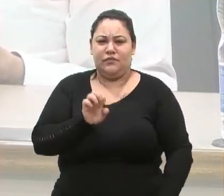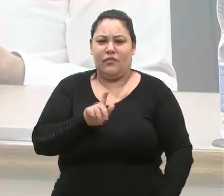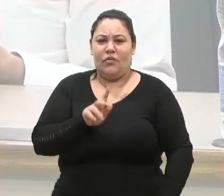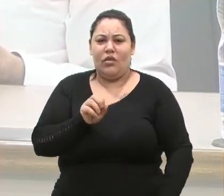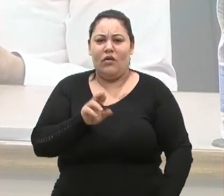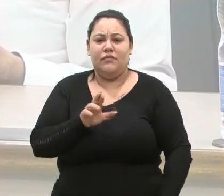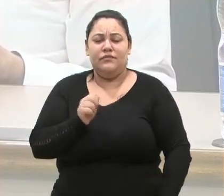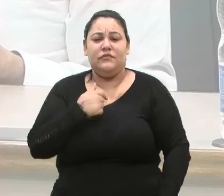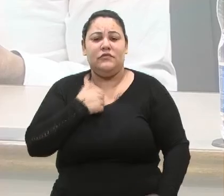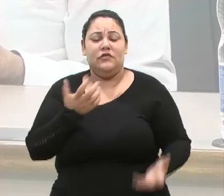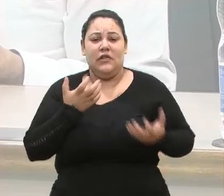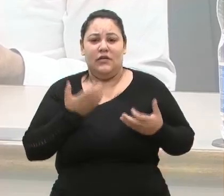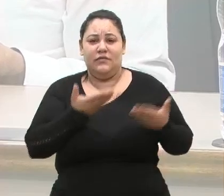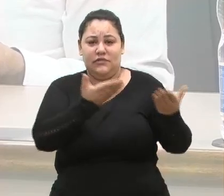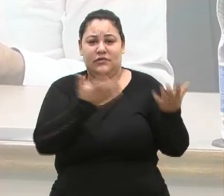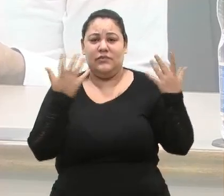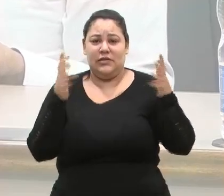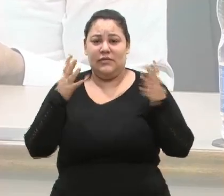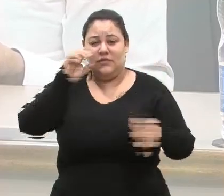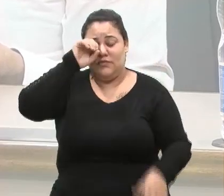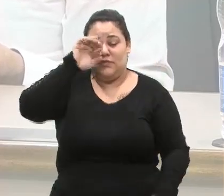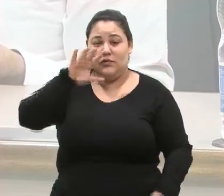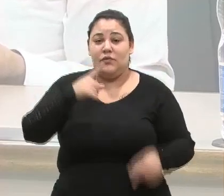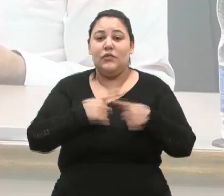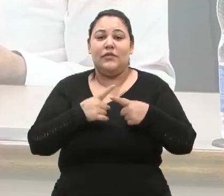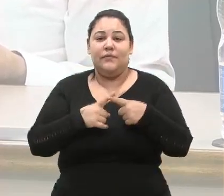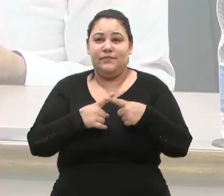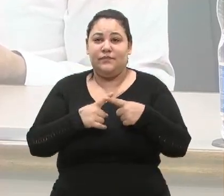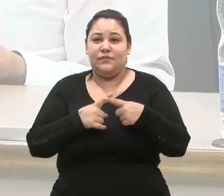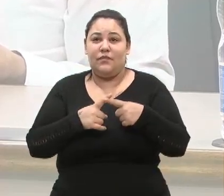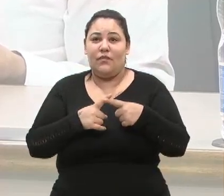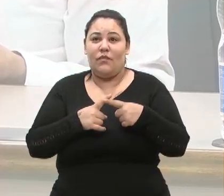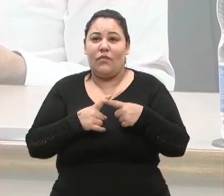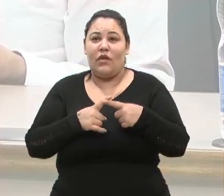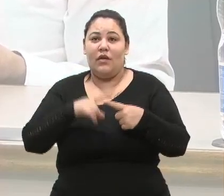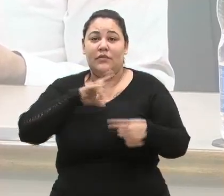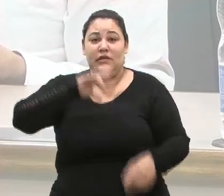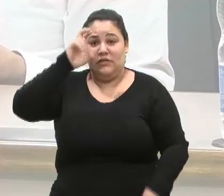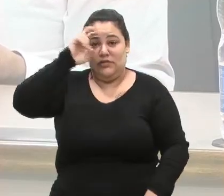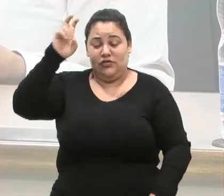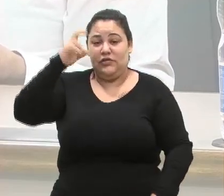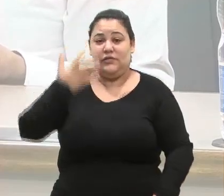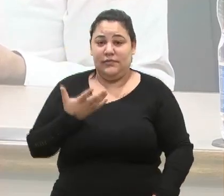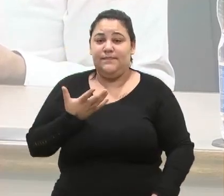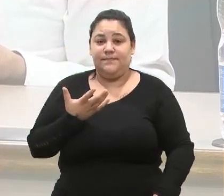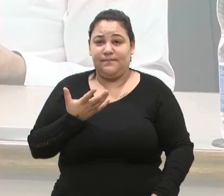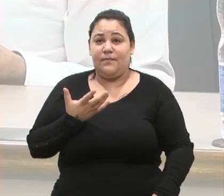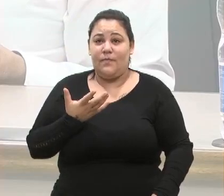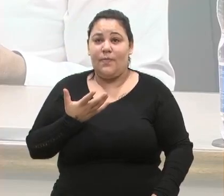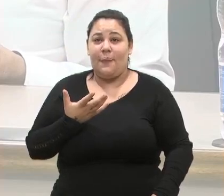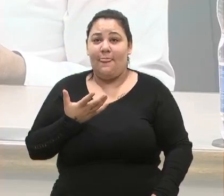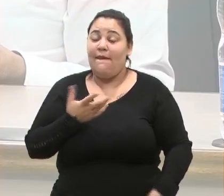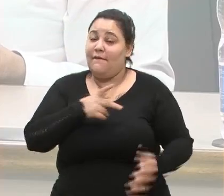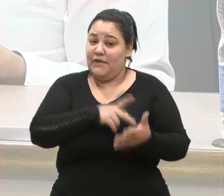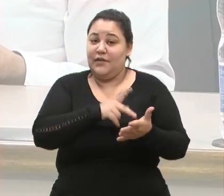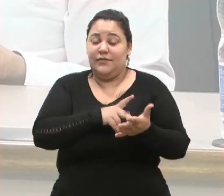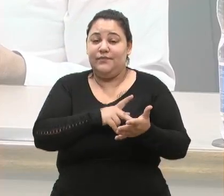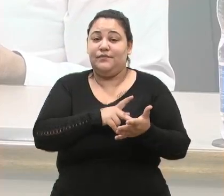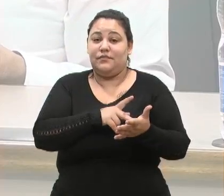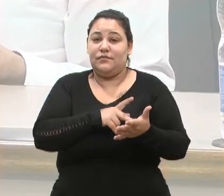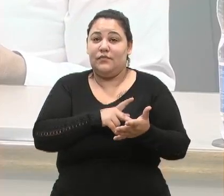vereador Elisandro Fiuza, pela sua honestidade intelectual. Né? Eu não faço parte da base do